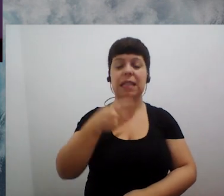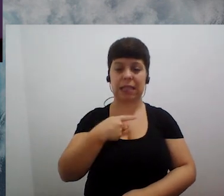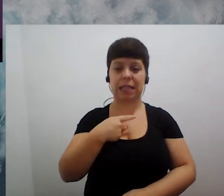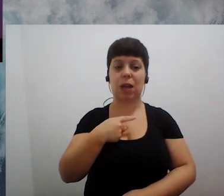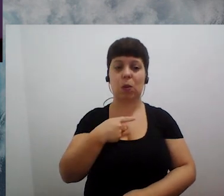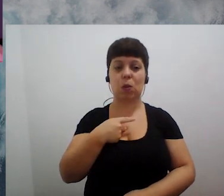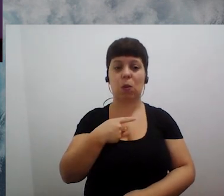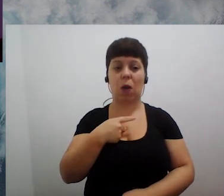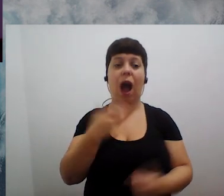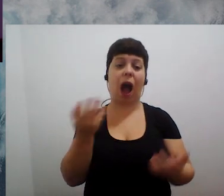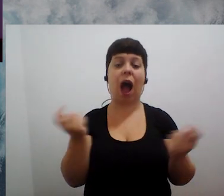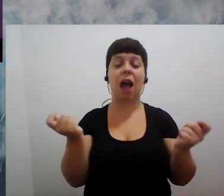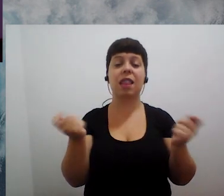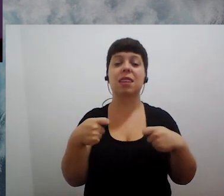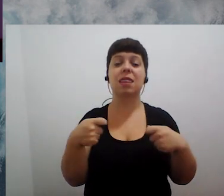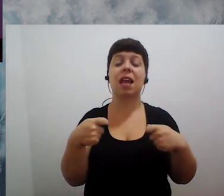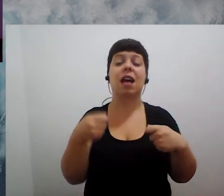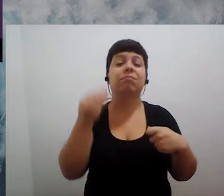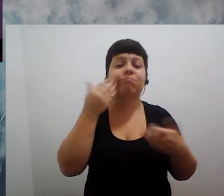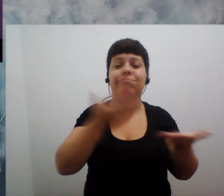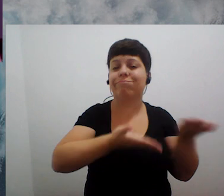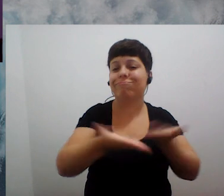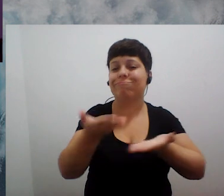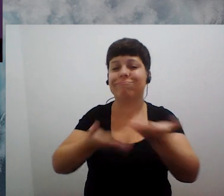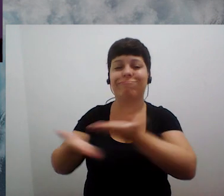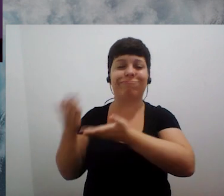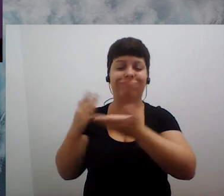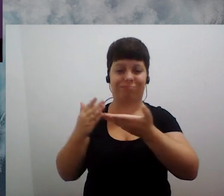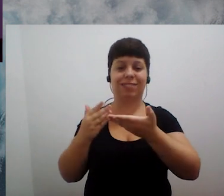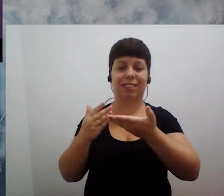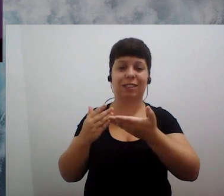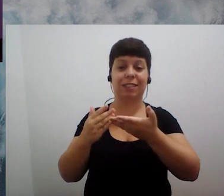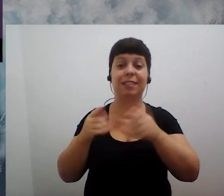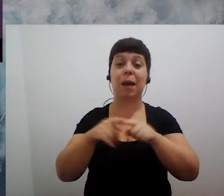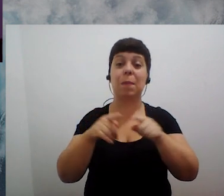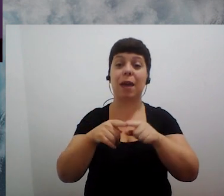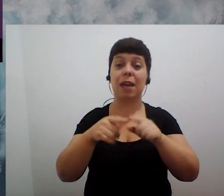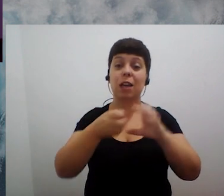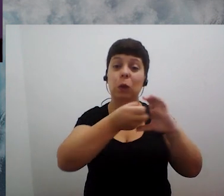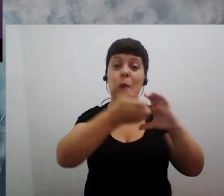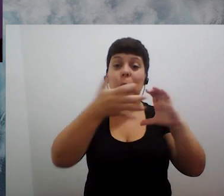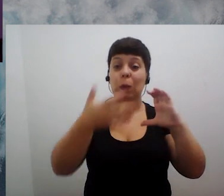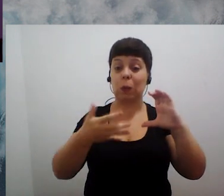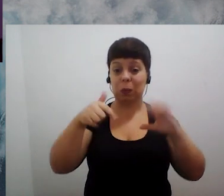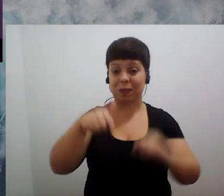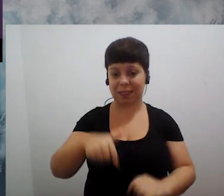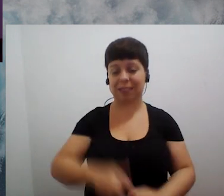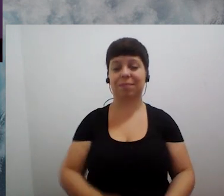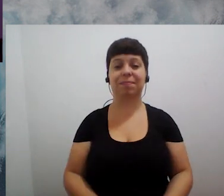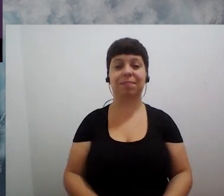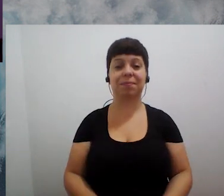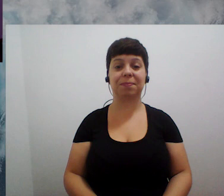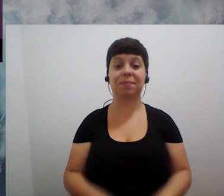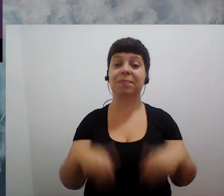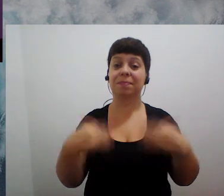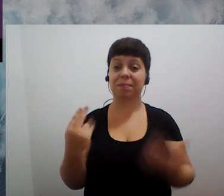dos participantes para que a gente possa, então, ter várias formas de interagir com as pessoas e com os conteúdos que a gente vai trabalhar